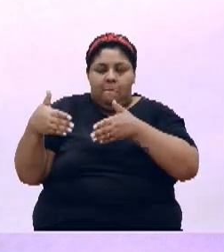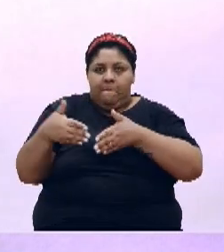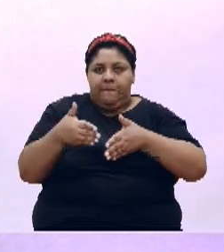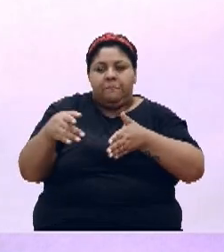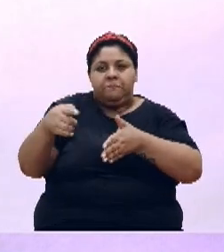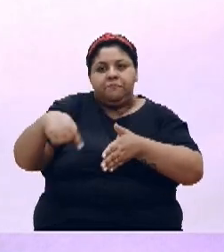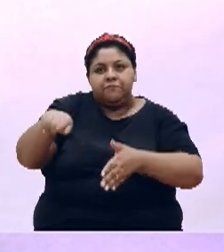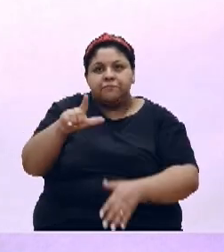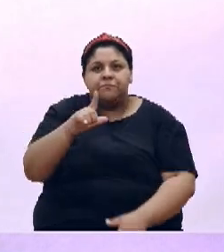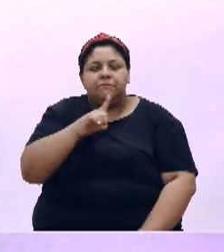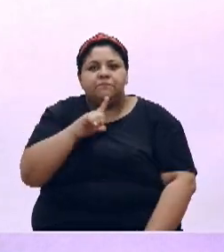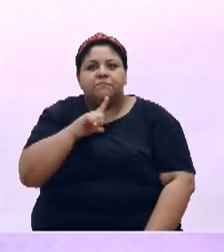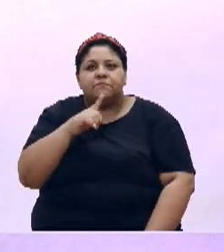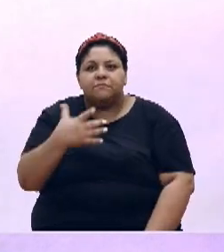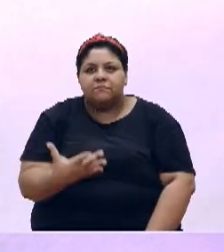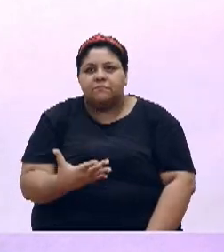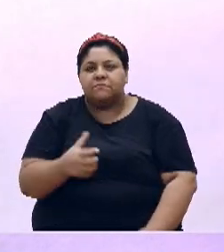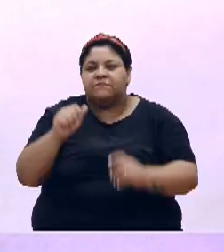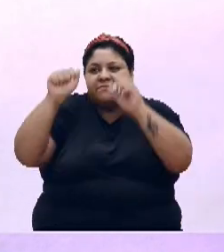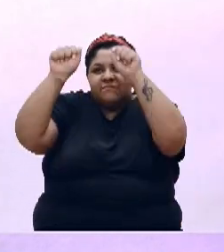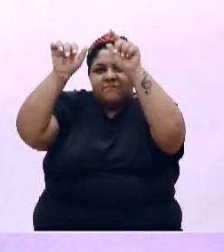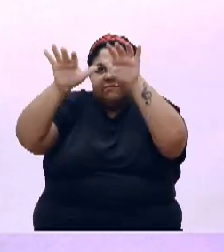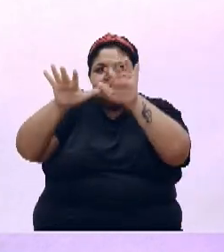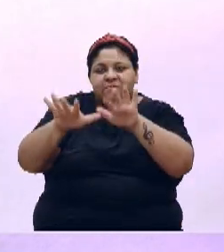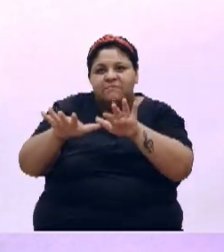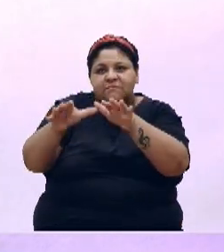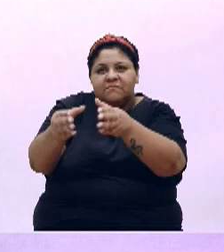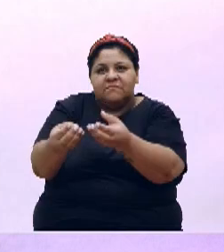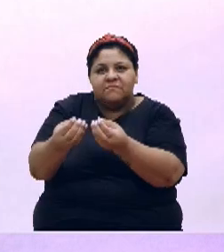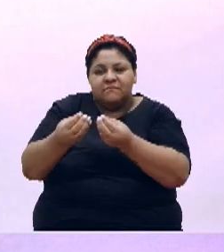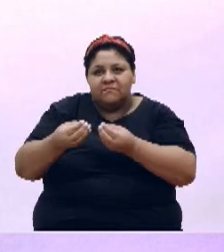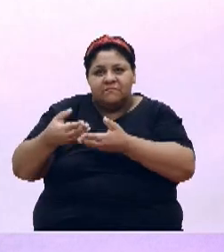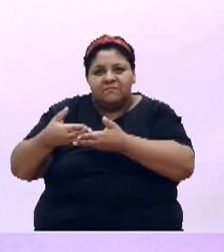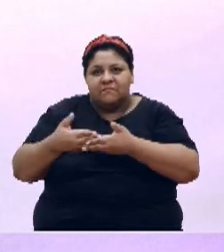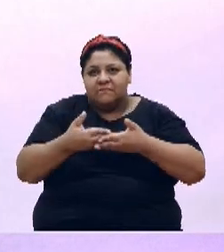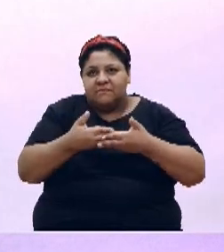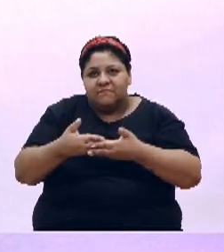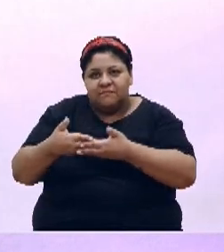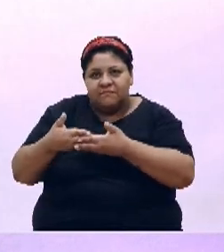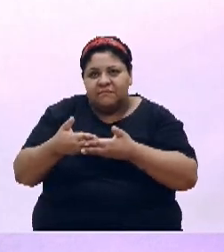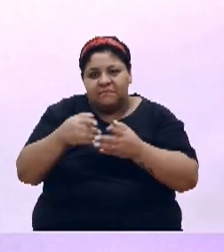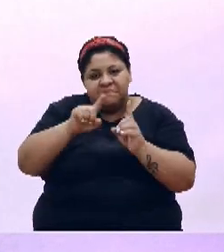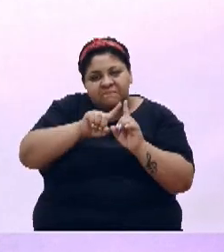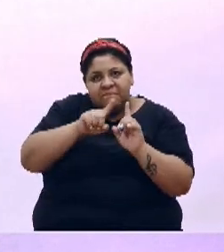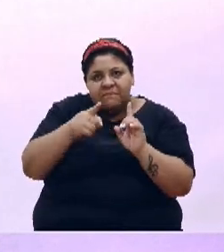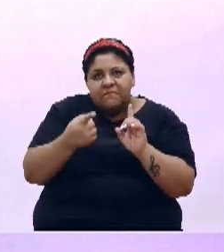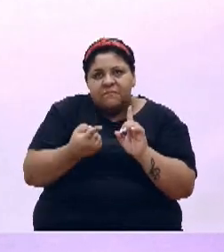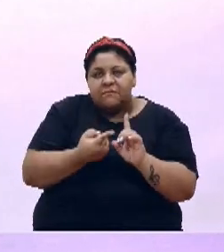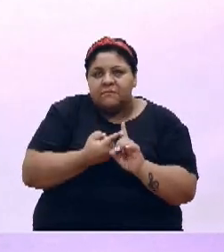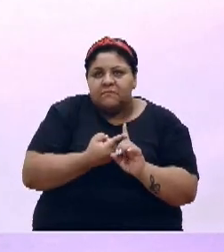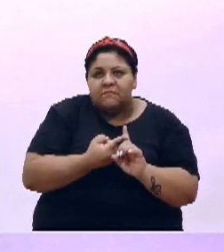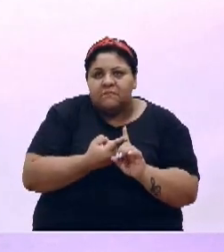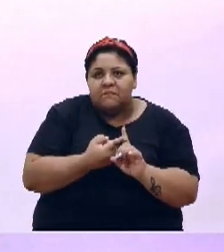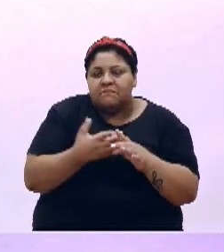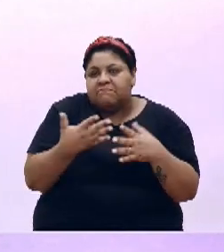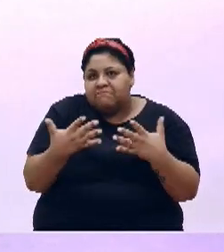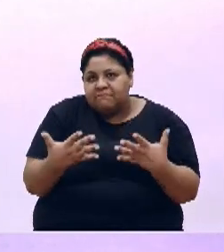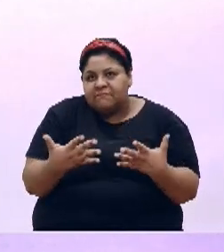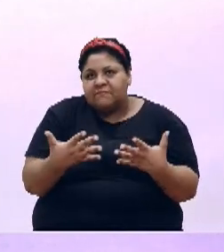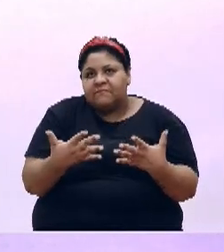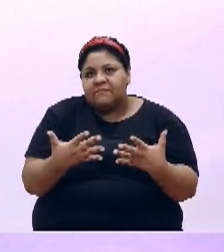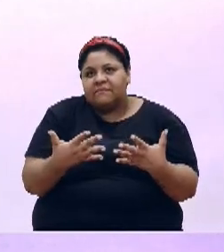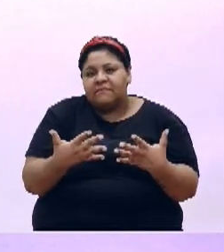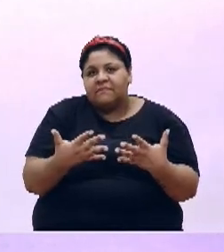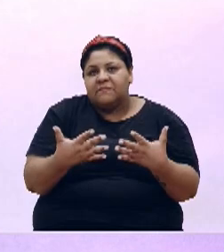nós tivemos, né, a bênção de receber uma bebezinha no nosso ventre que era uma